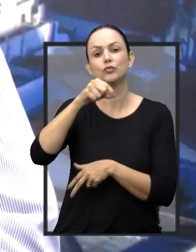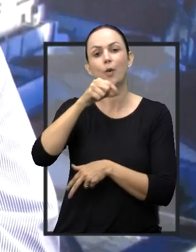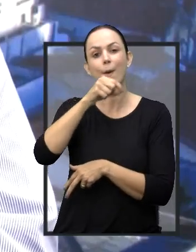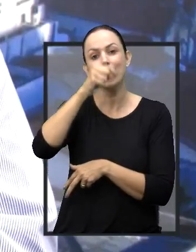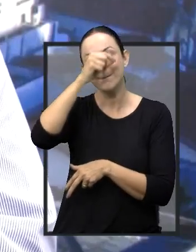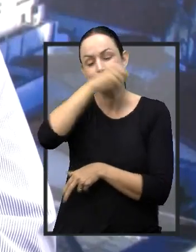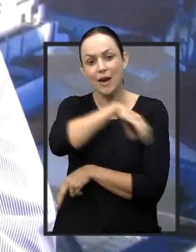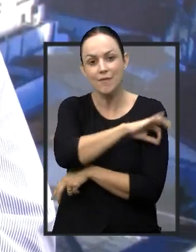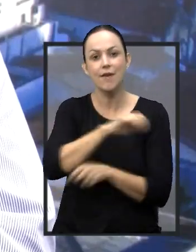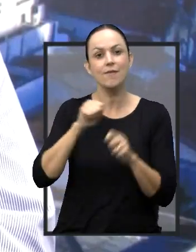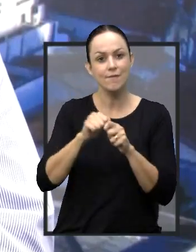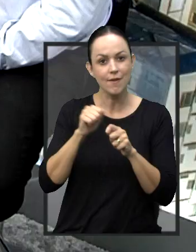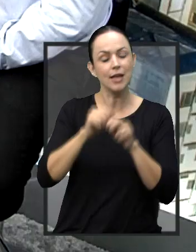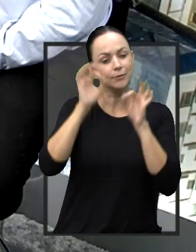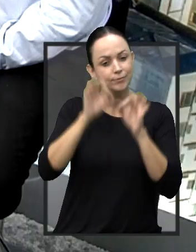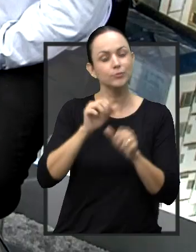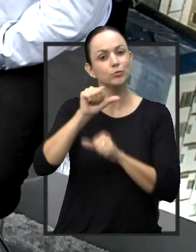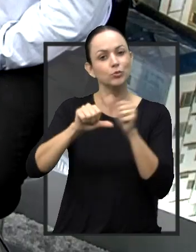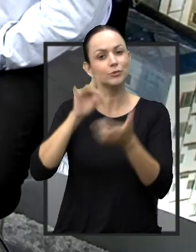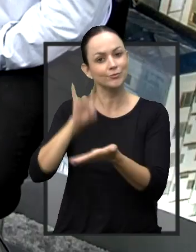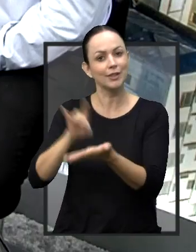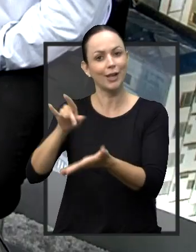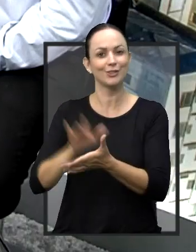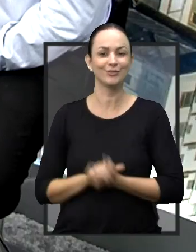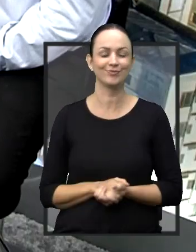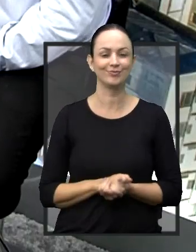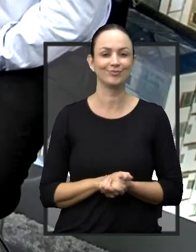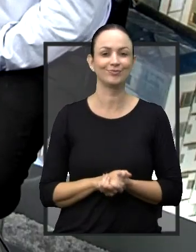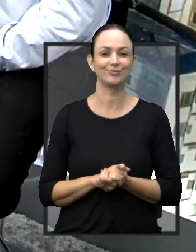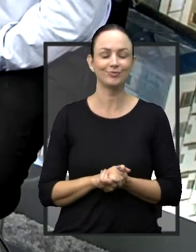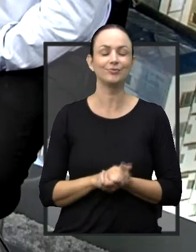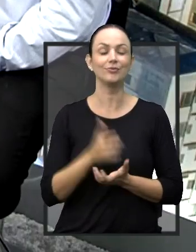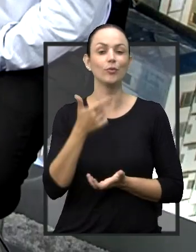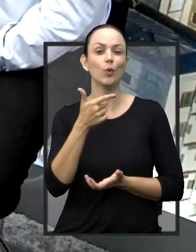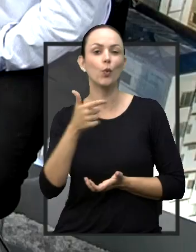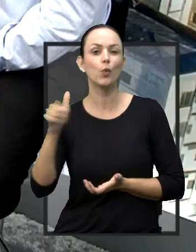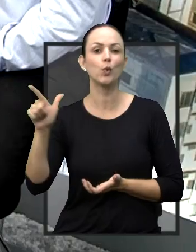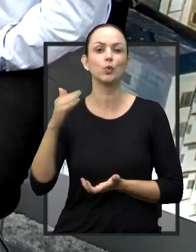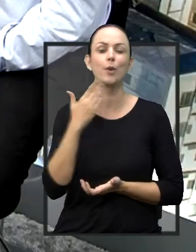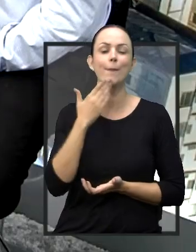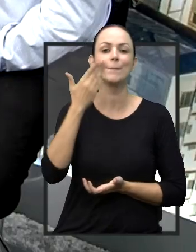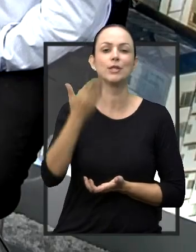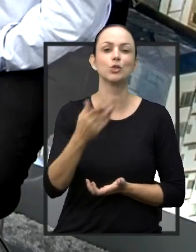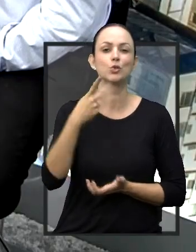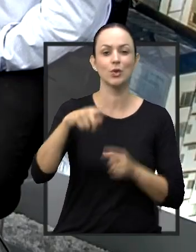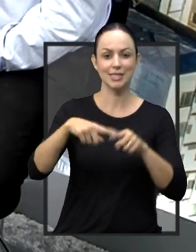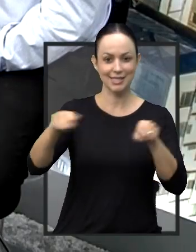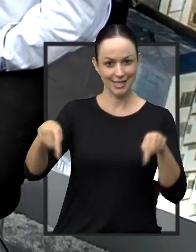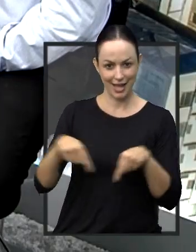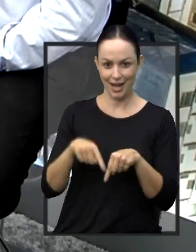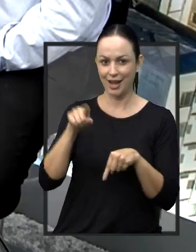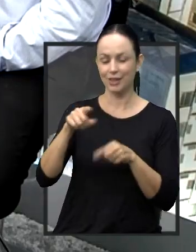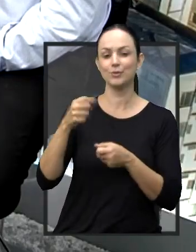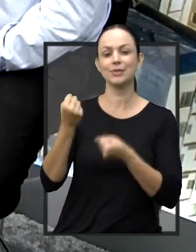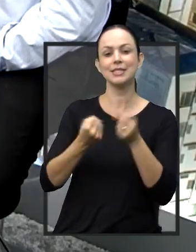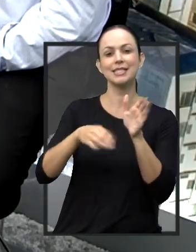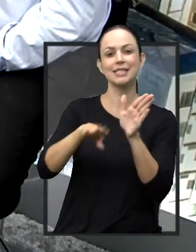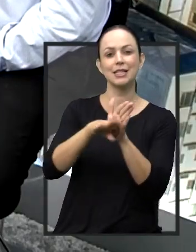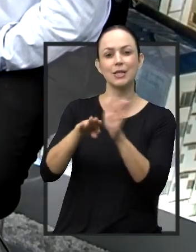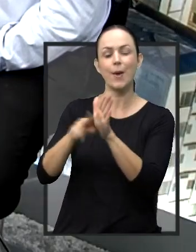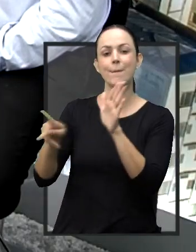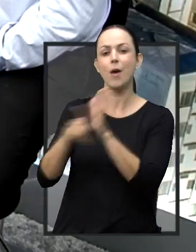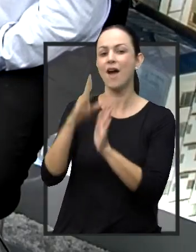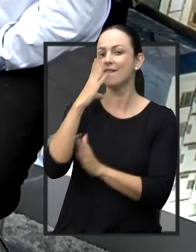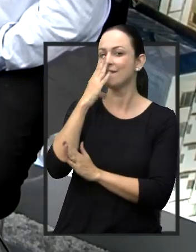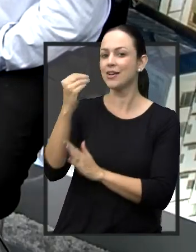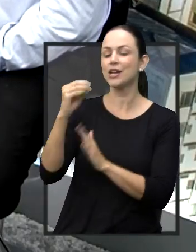e se torne uma realidade. Outra demanda que chegou ao seu gabinete, vereador, é com relação ao estacionamento exclusivo para vans